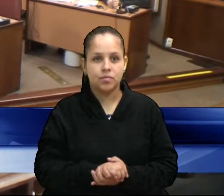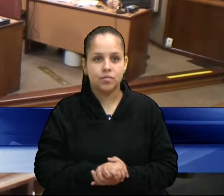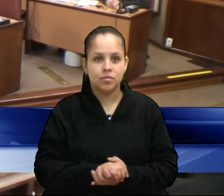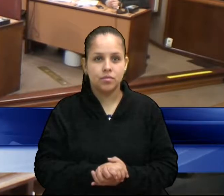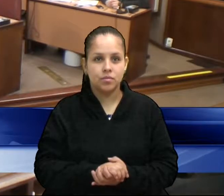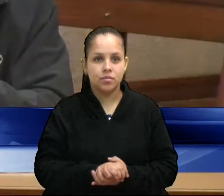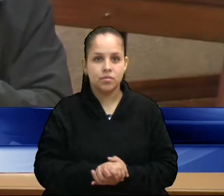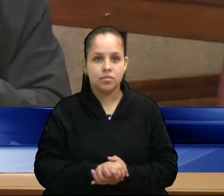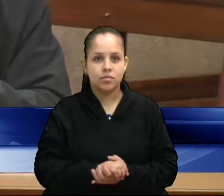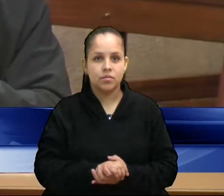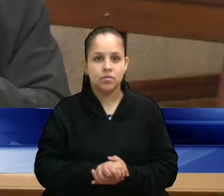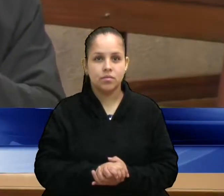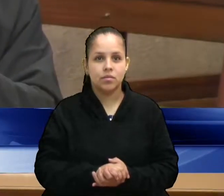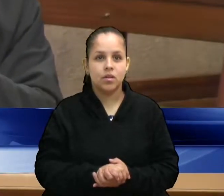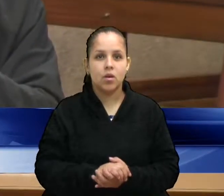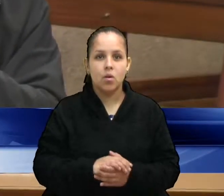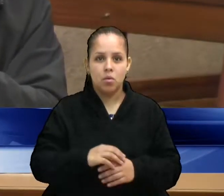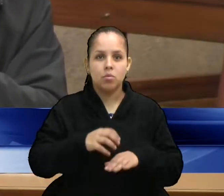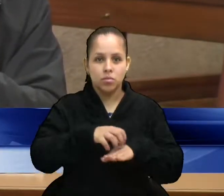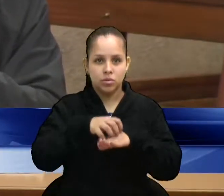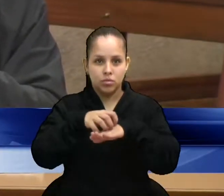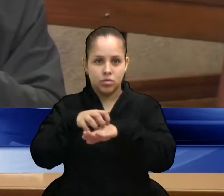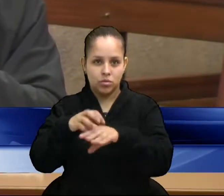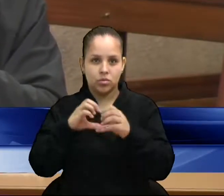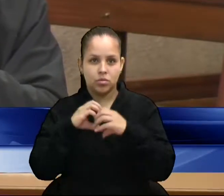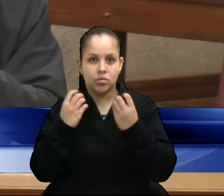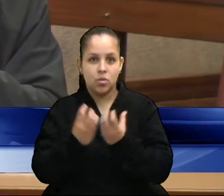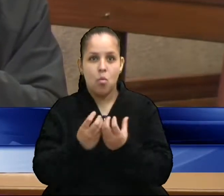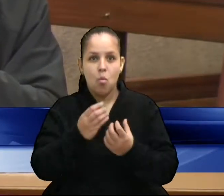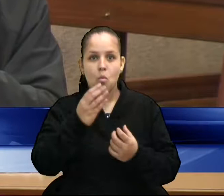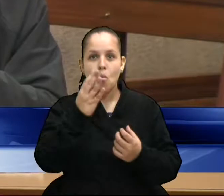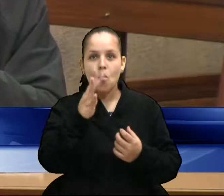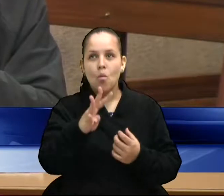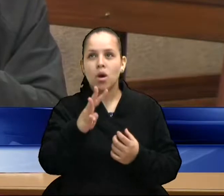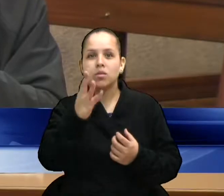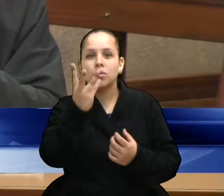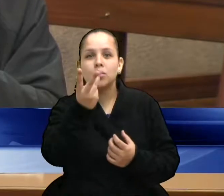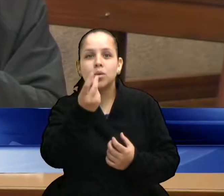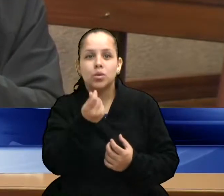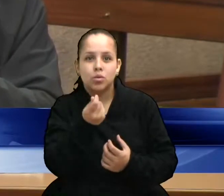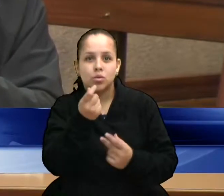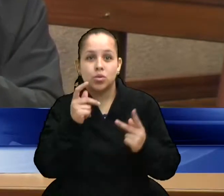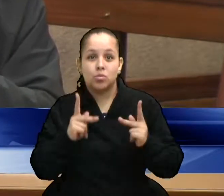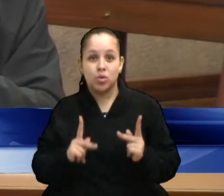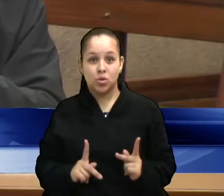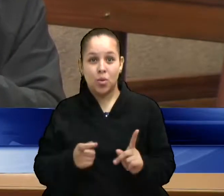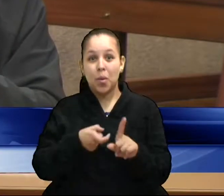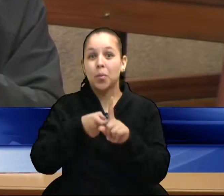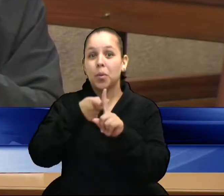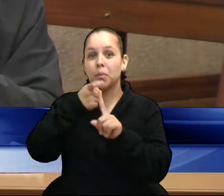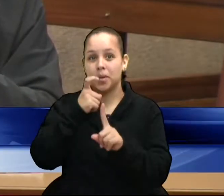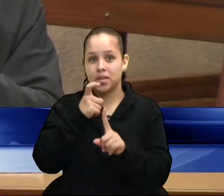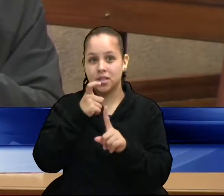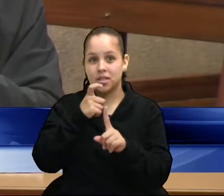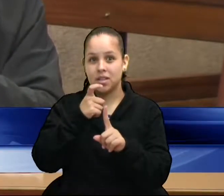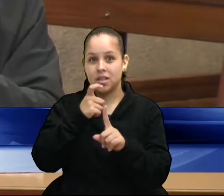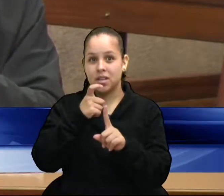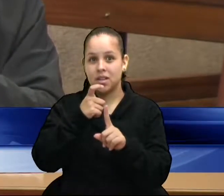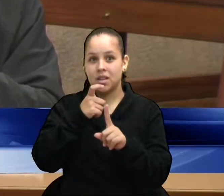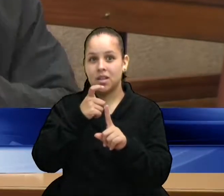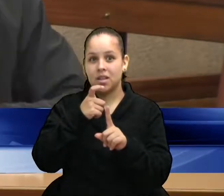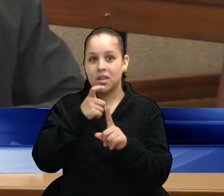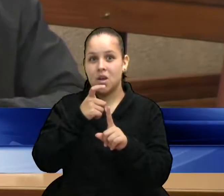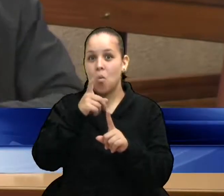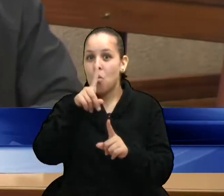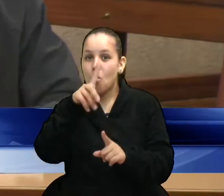o transporte coletivo transportava mais de 4 milhões de passageiros mês, estou falando 14 anos